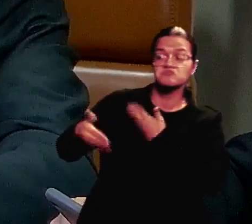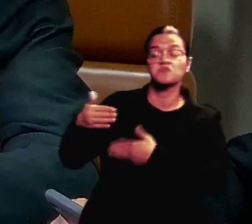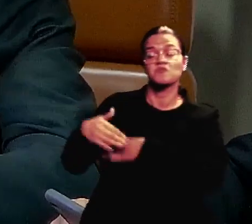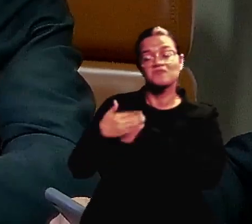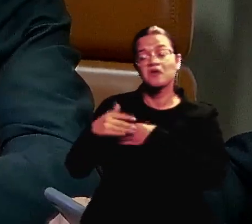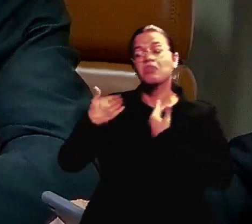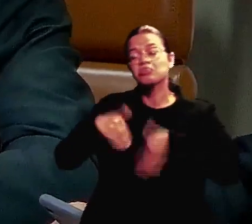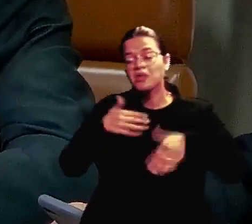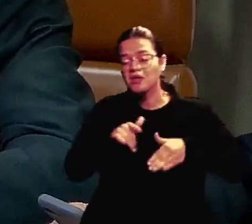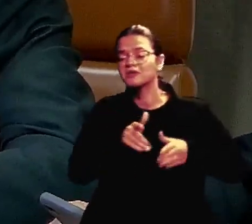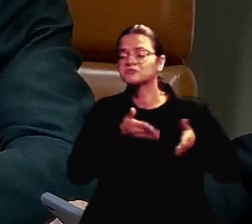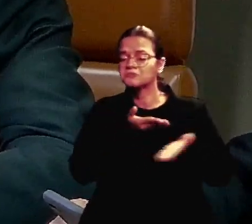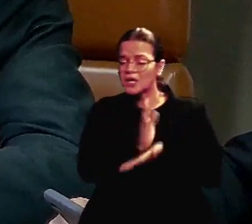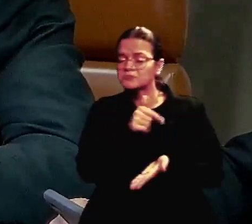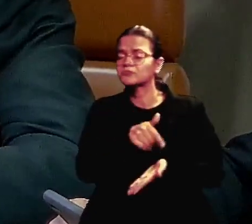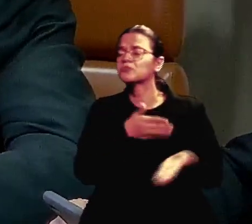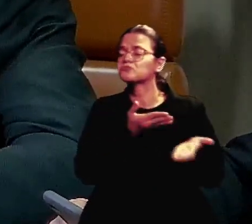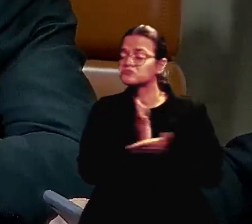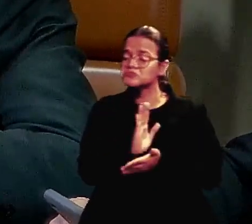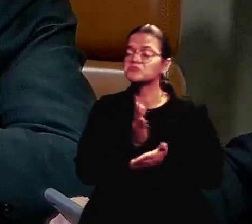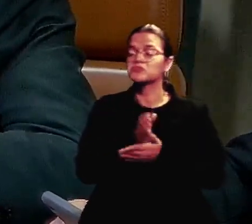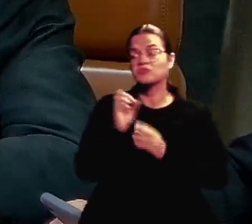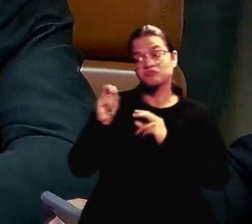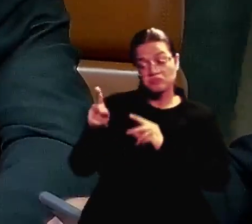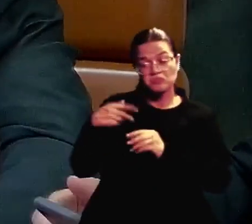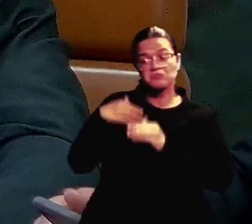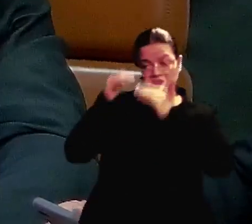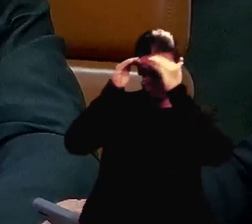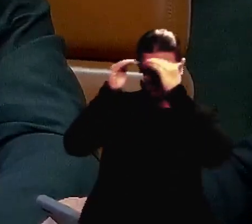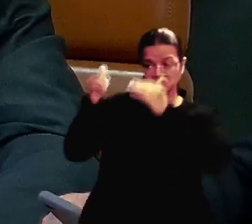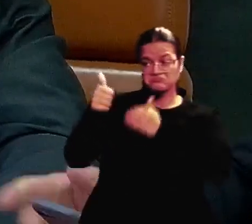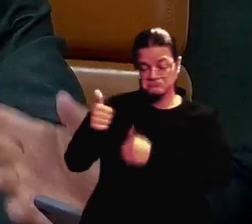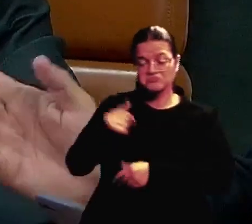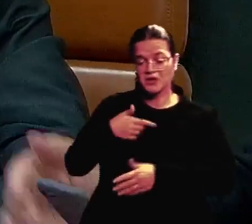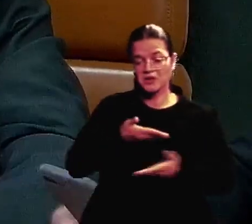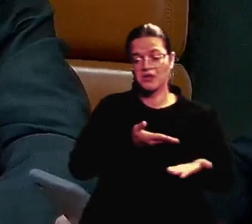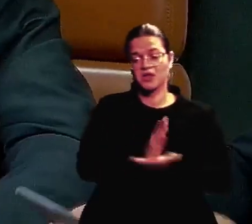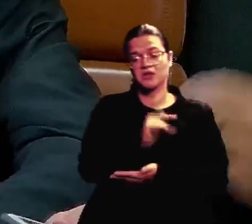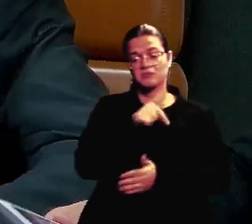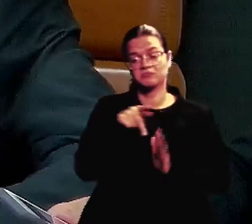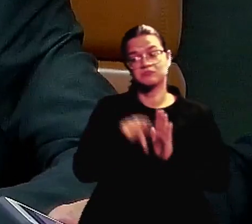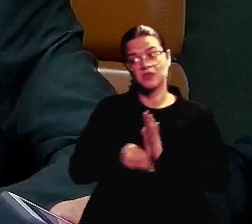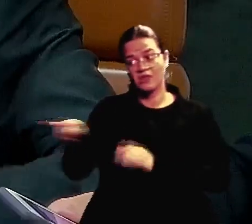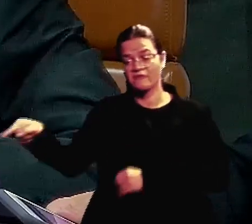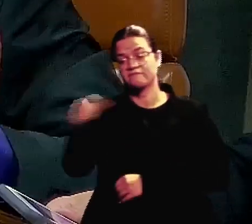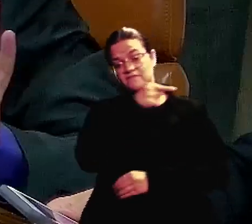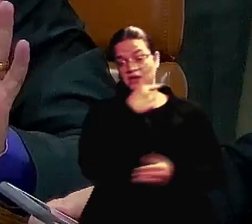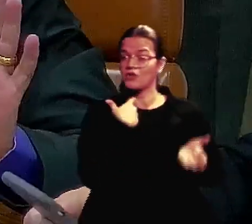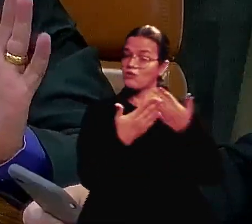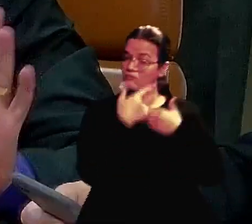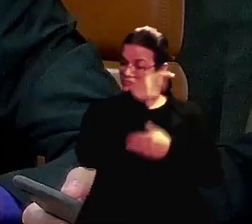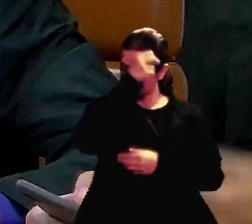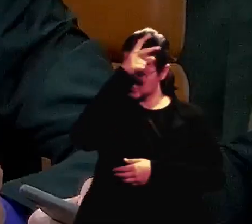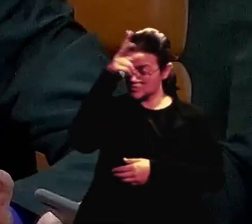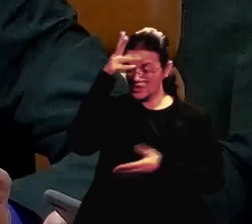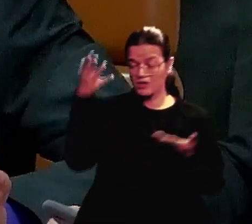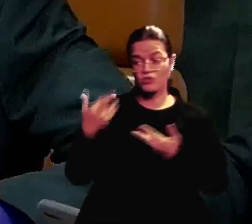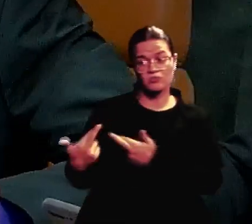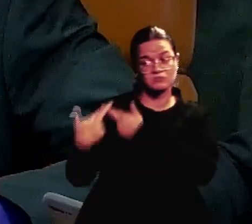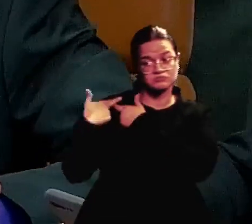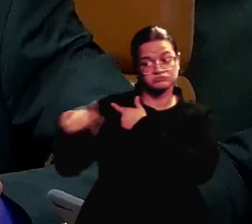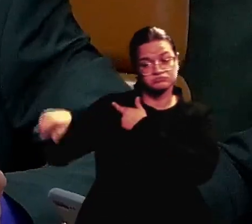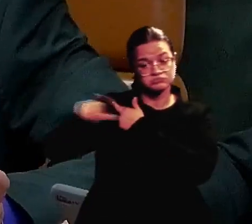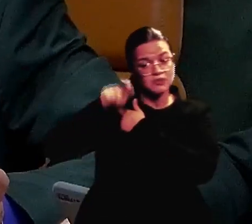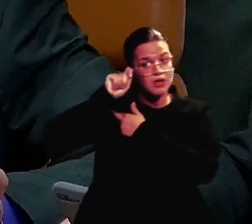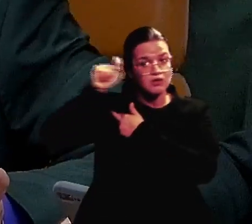deixa o projeto andar, tudo, vamos conversar lá. Agora, vai ficar na responsabilidade